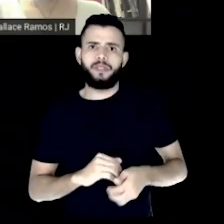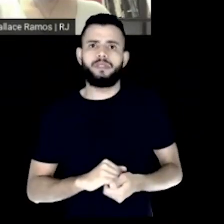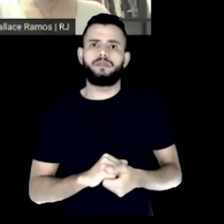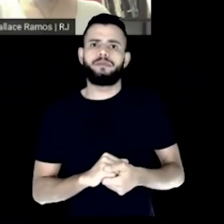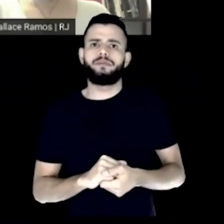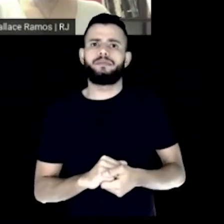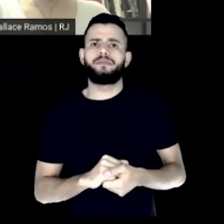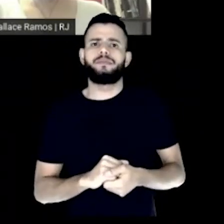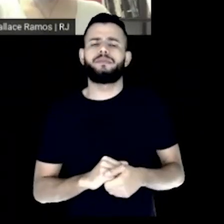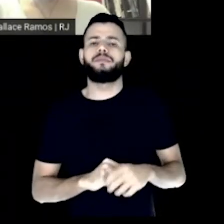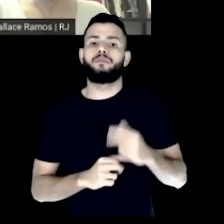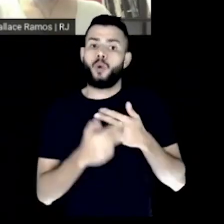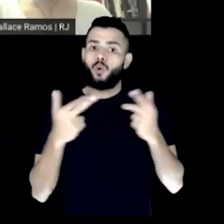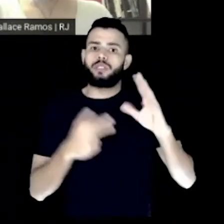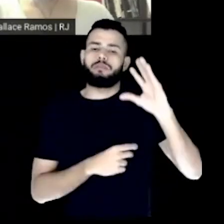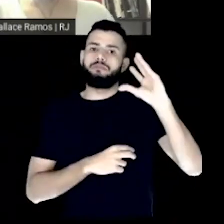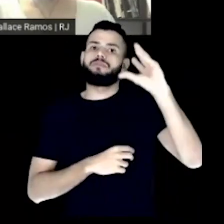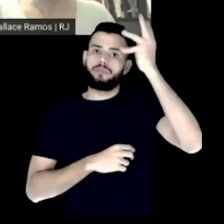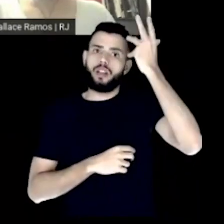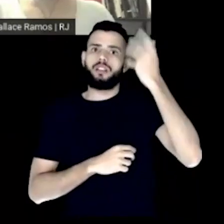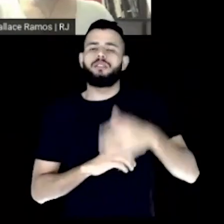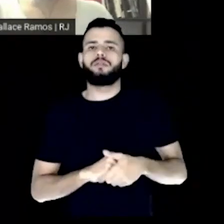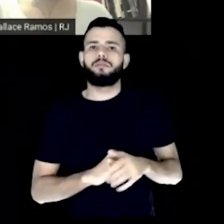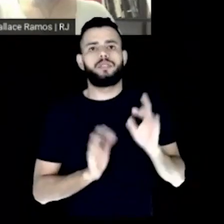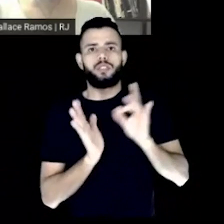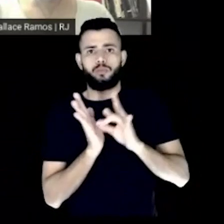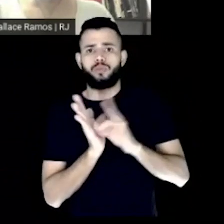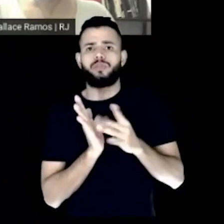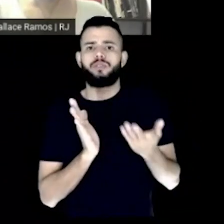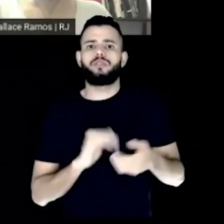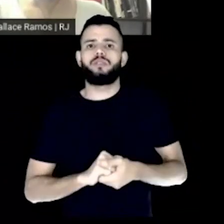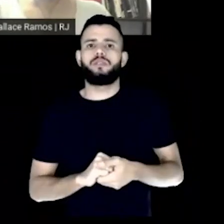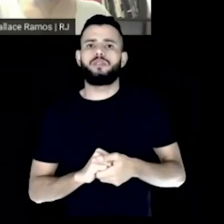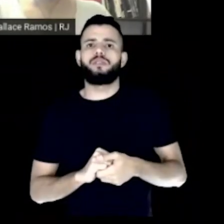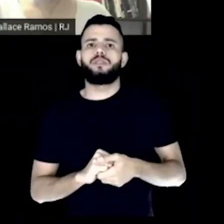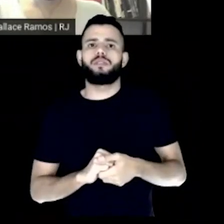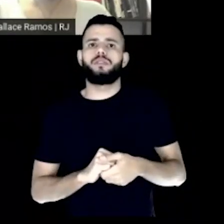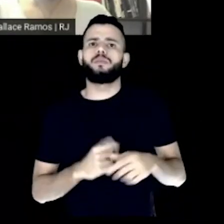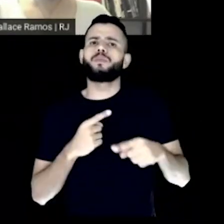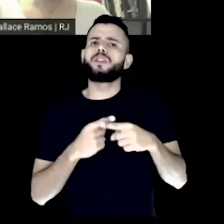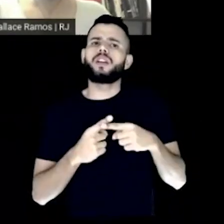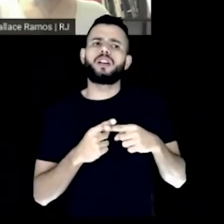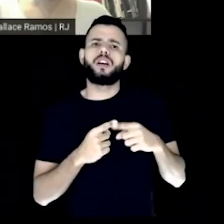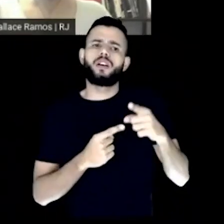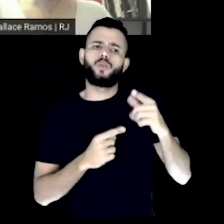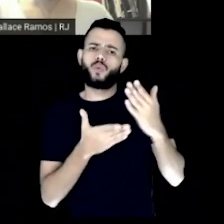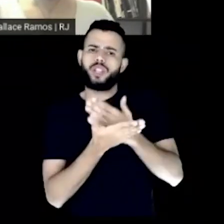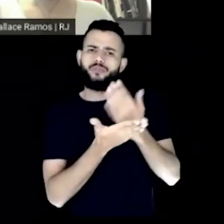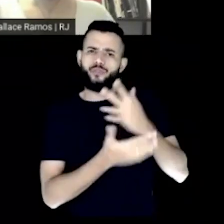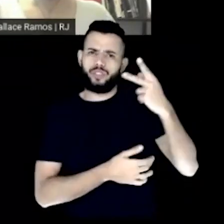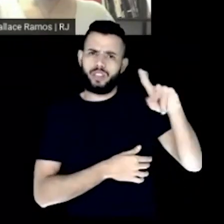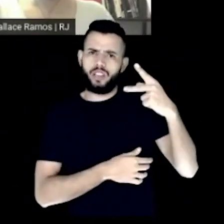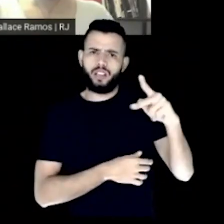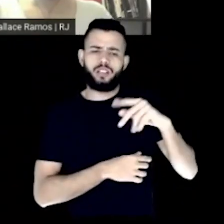Então, foi uma situação bem inusitada, bem metaliterária mesmo. Foi muito, muito inesperado, porque a gente não